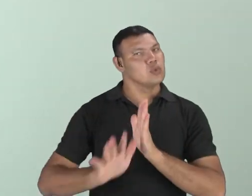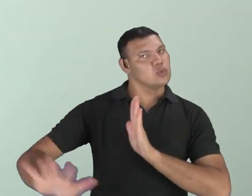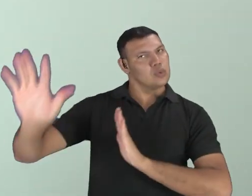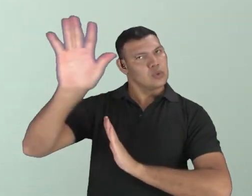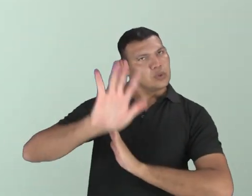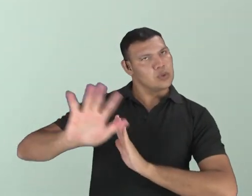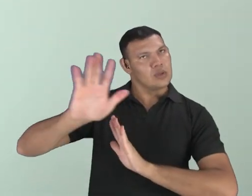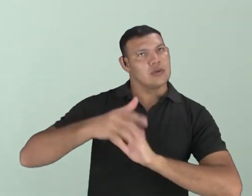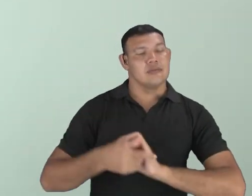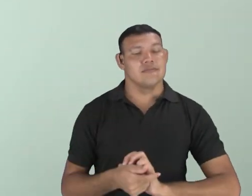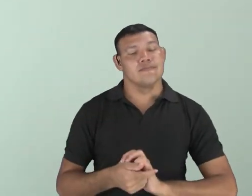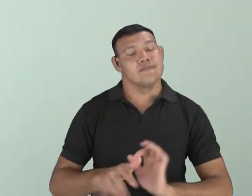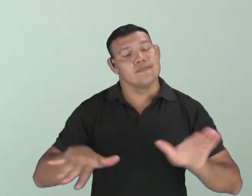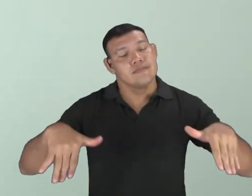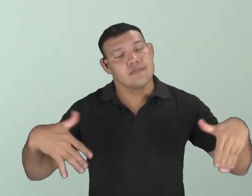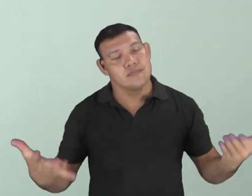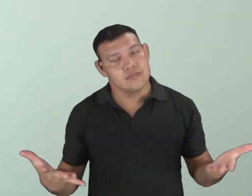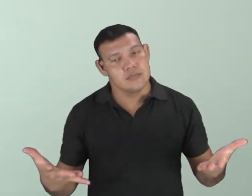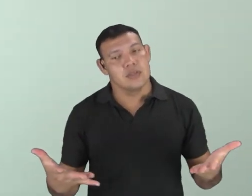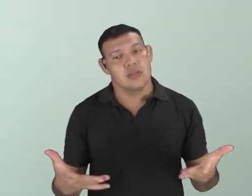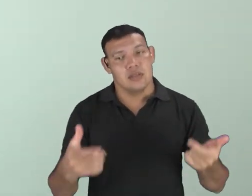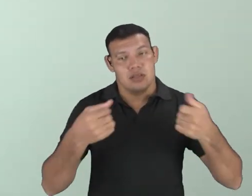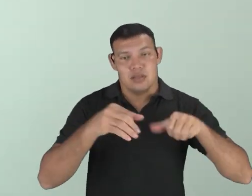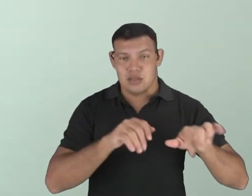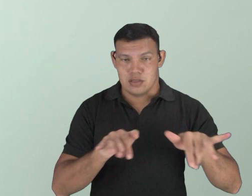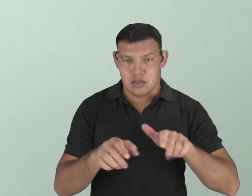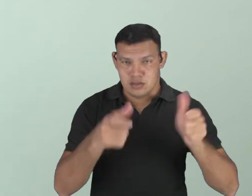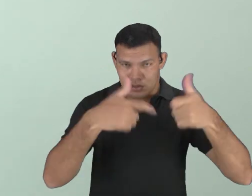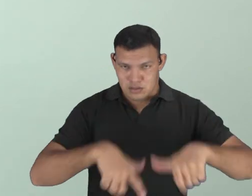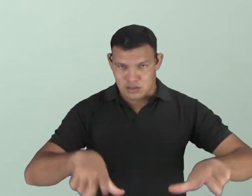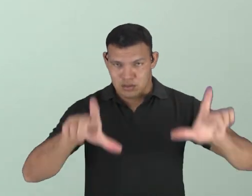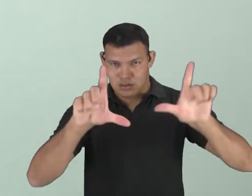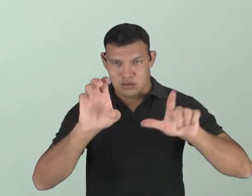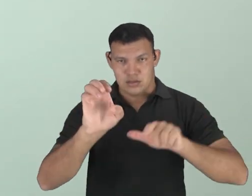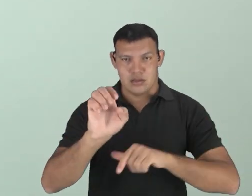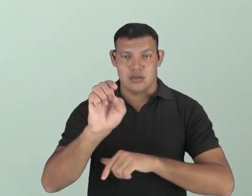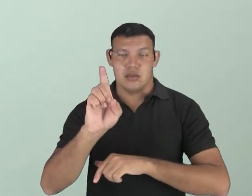Ele parte de um assunto no todo. No mais,